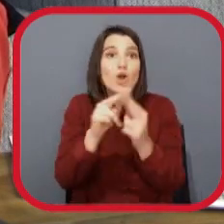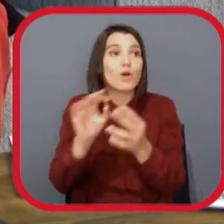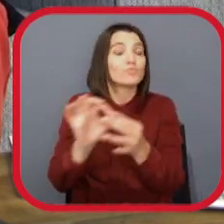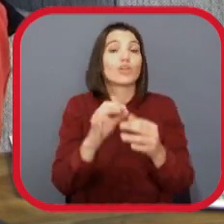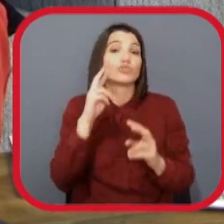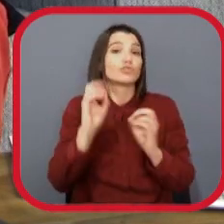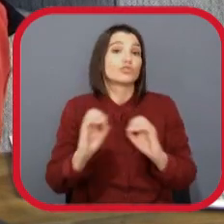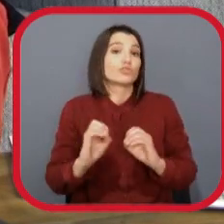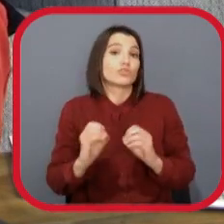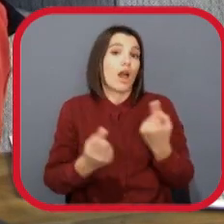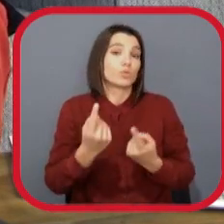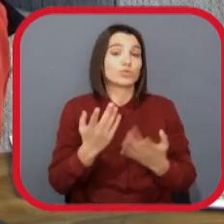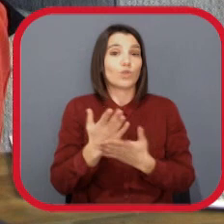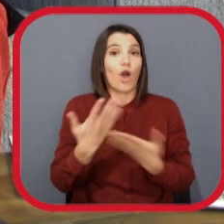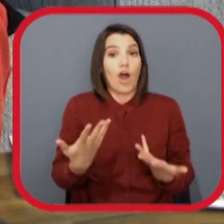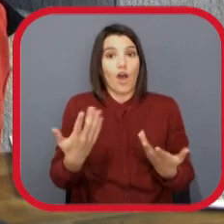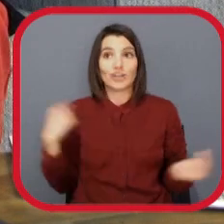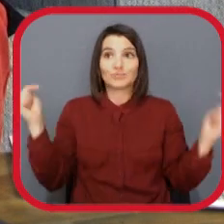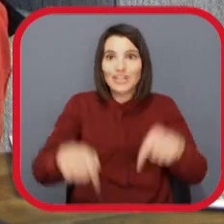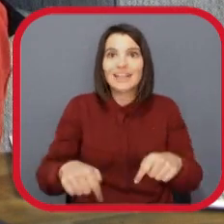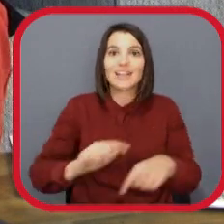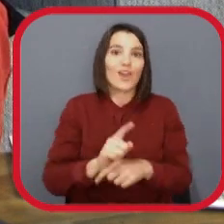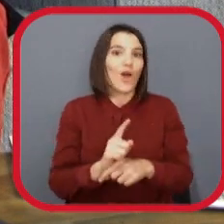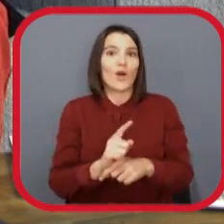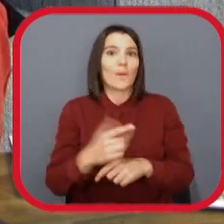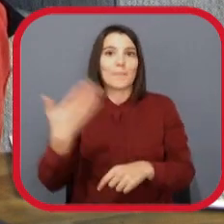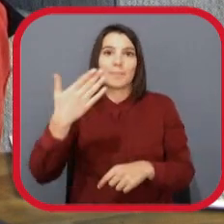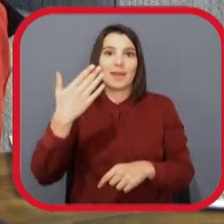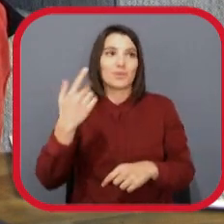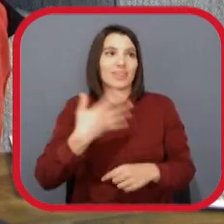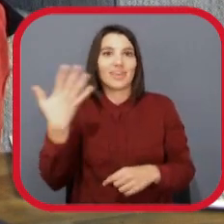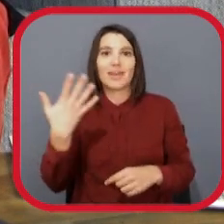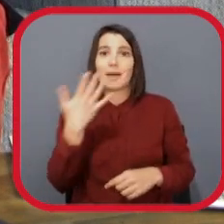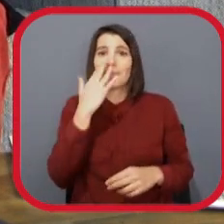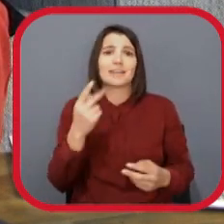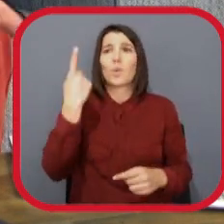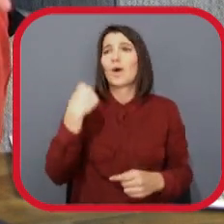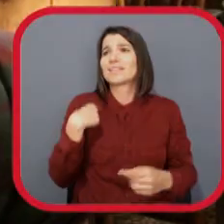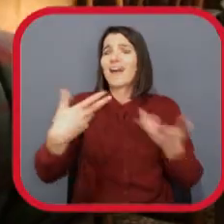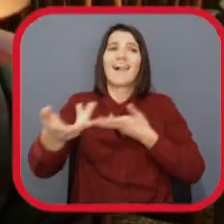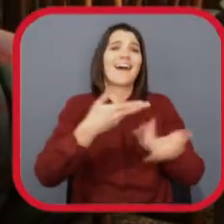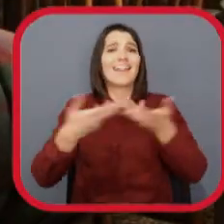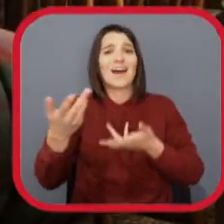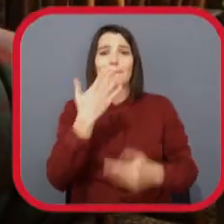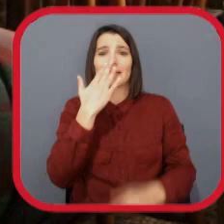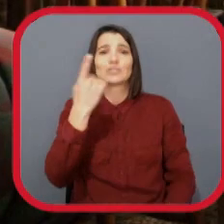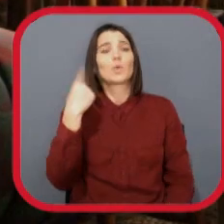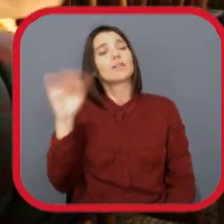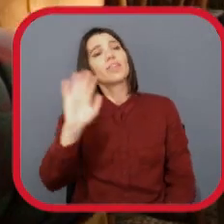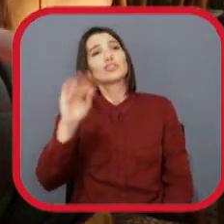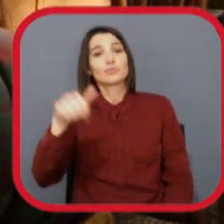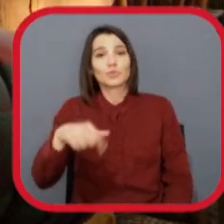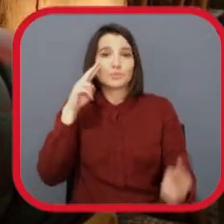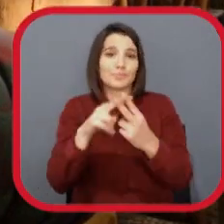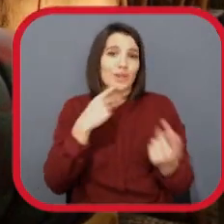toda, mas chegar aqui foi logo no primeiro dia, parecia que nos tínhamos visto ontem e dissemos adeus ontem